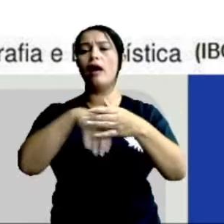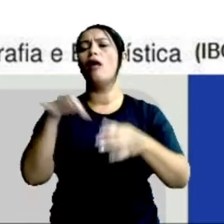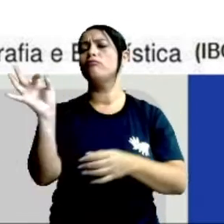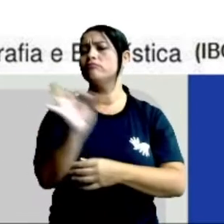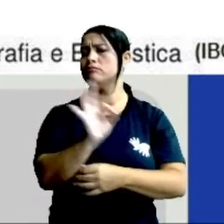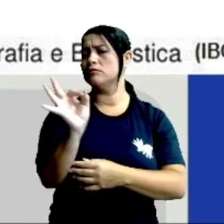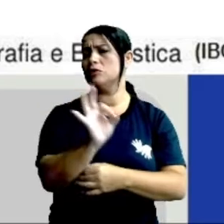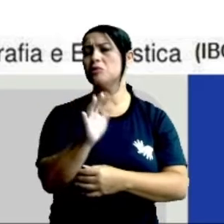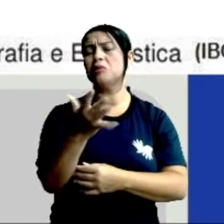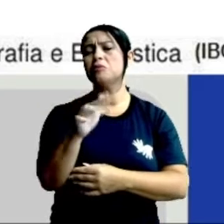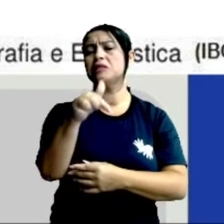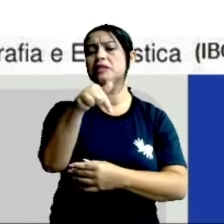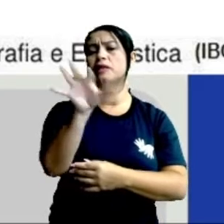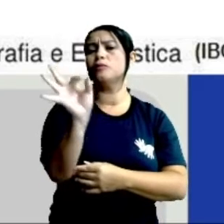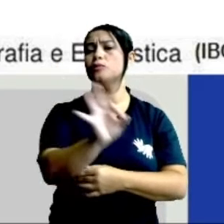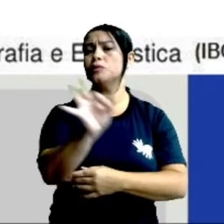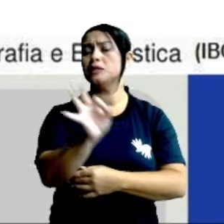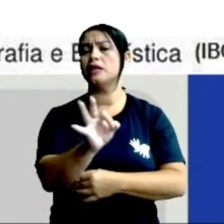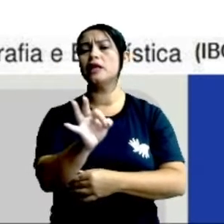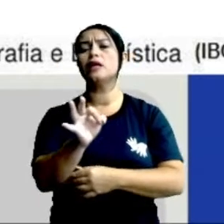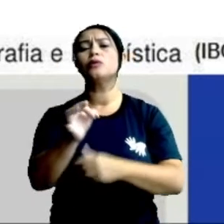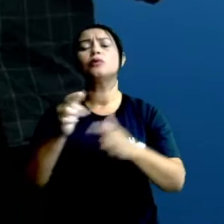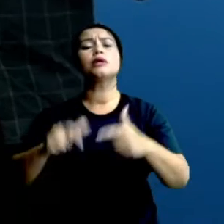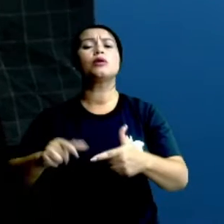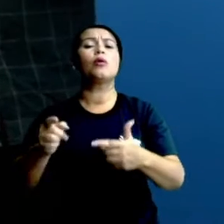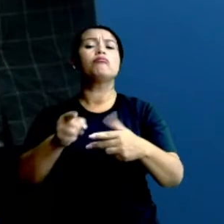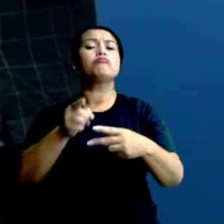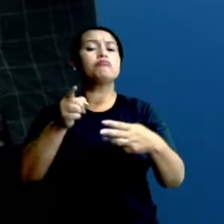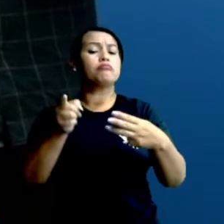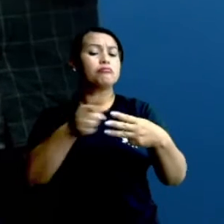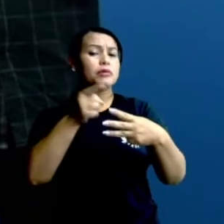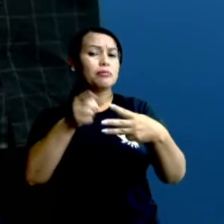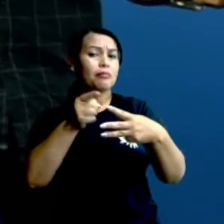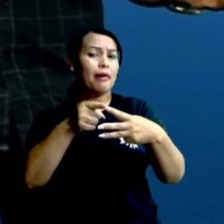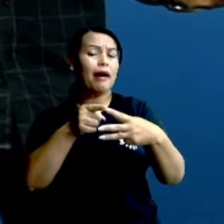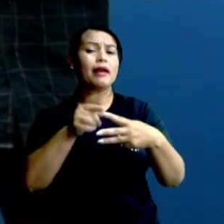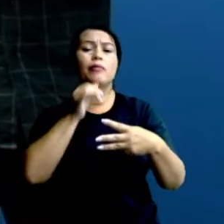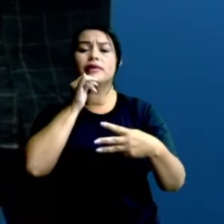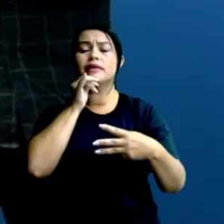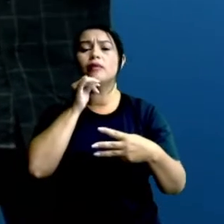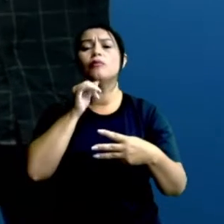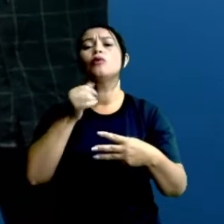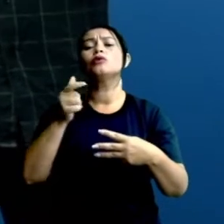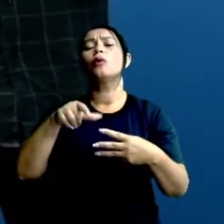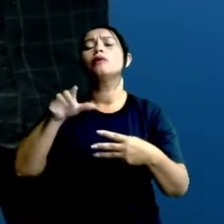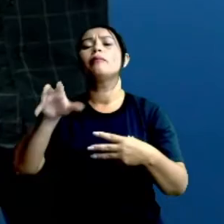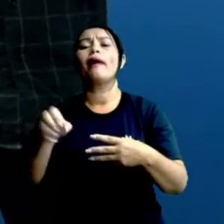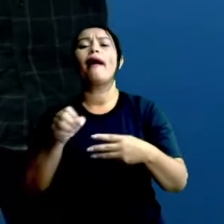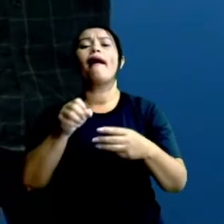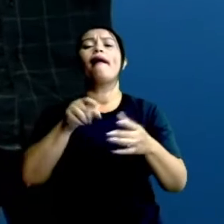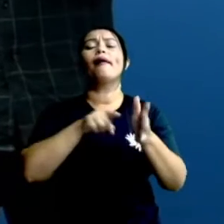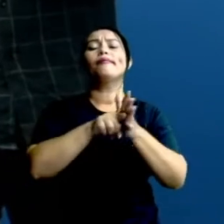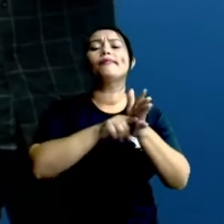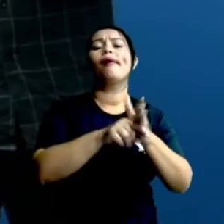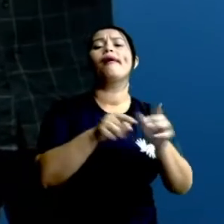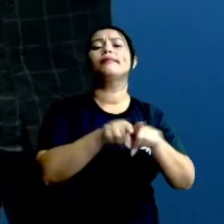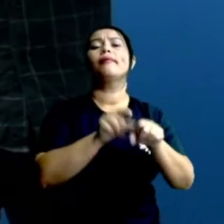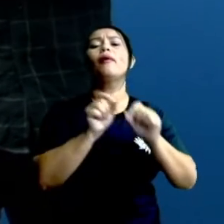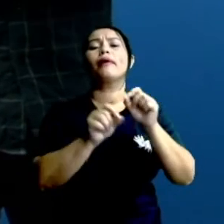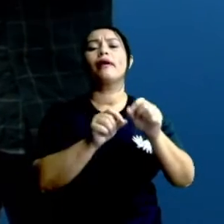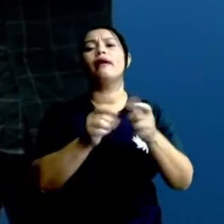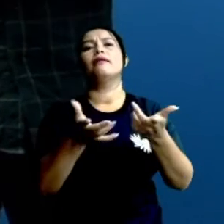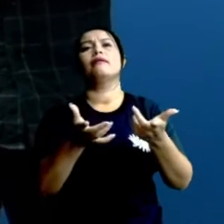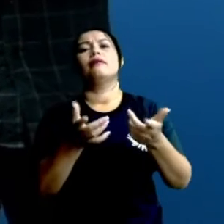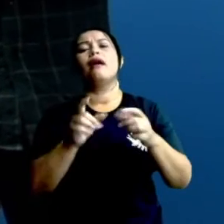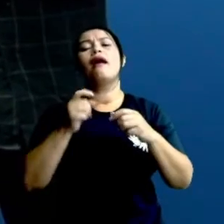percentual pequeno, né, de 7% no setor primário, que corresponde a atividades de extração, né, garimpo, caça, pesca e